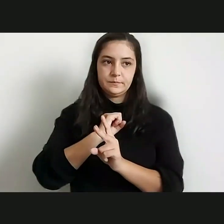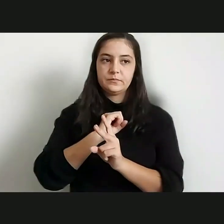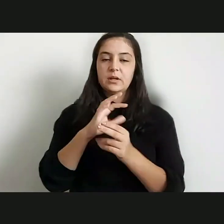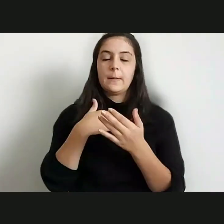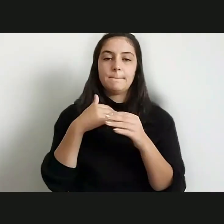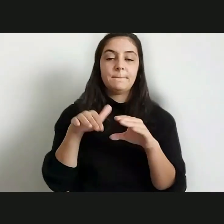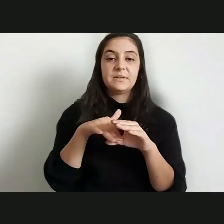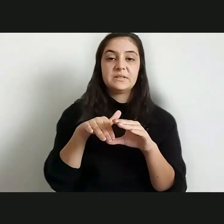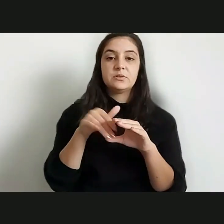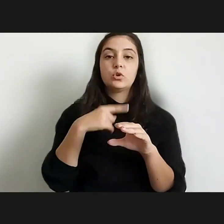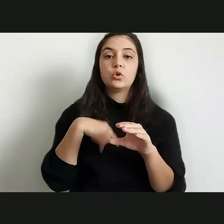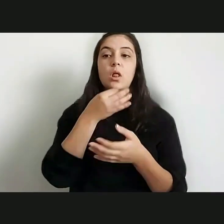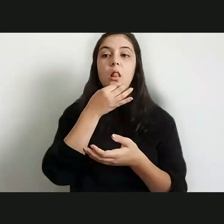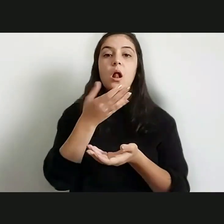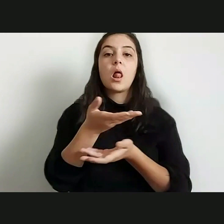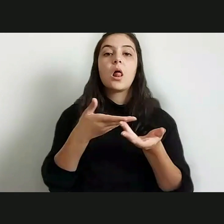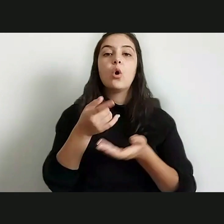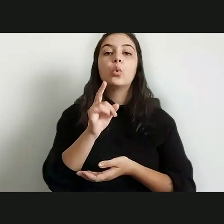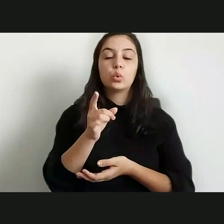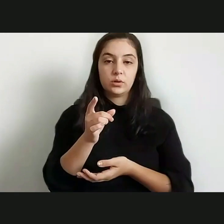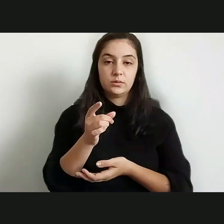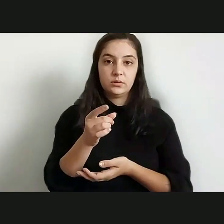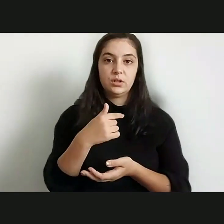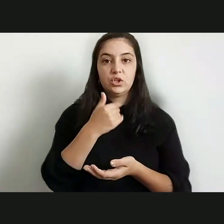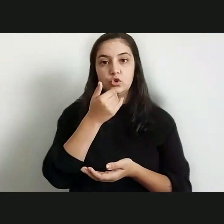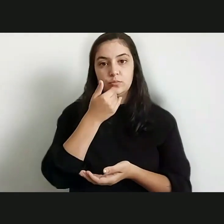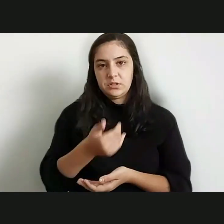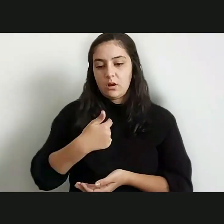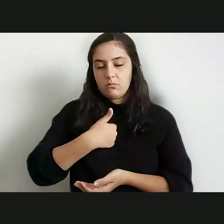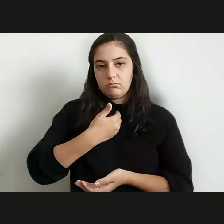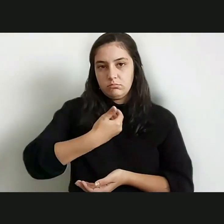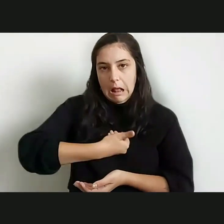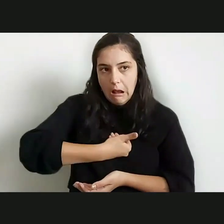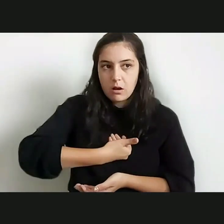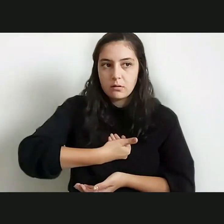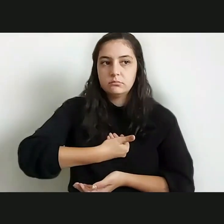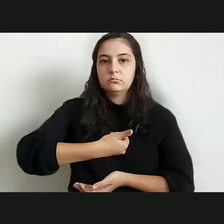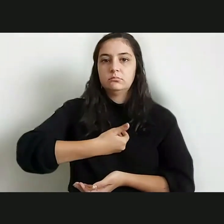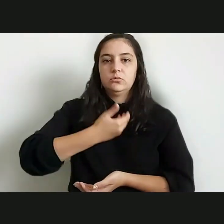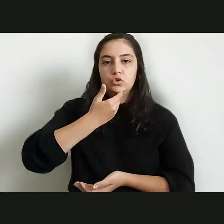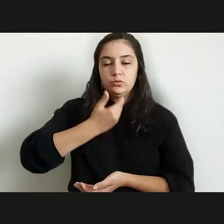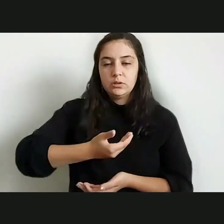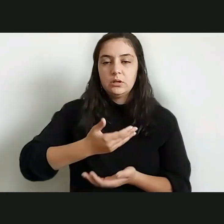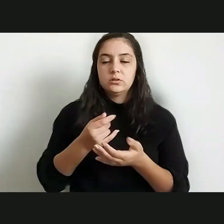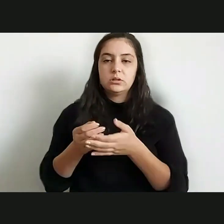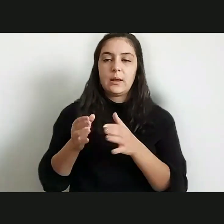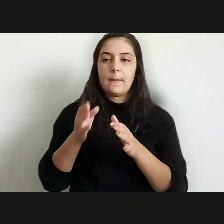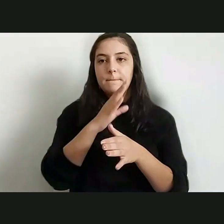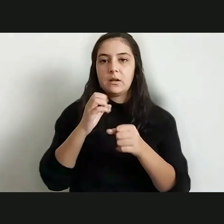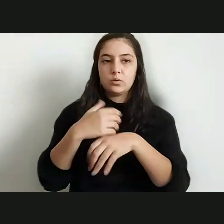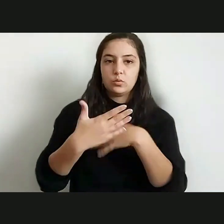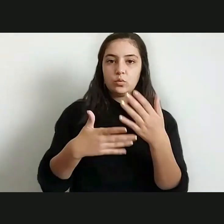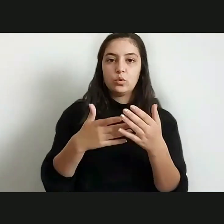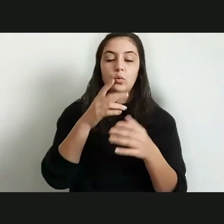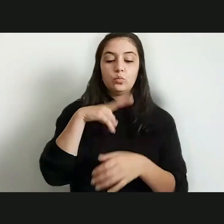participação que estamos a falar. E a experiência que eu tenho, enfim, quer prática na condução de inúmeros processos em Portugal e